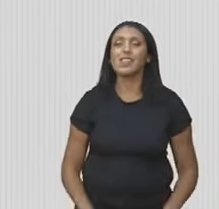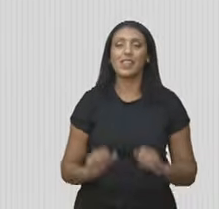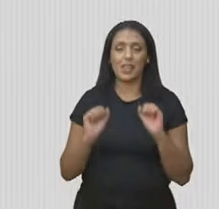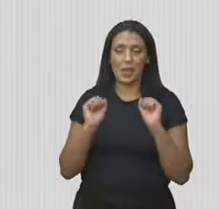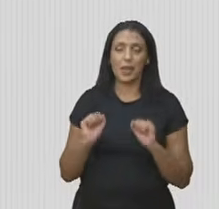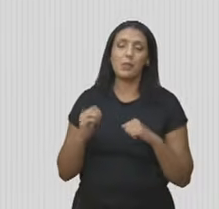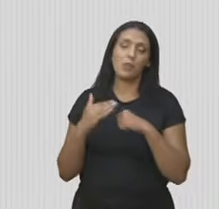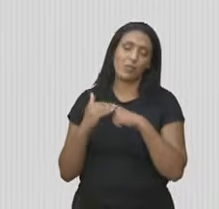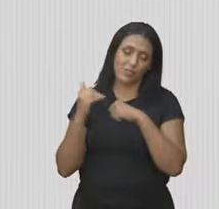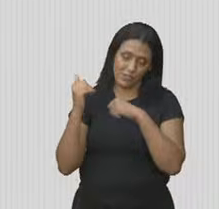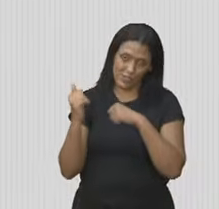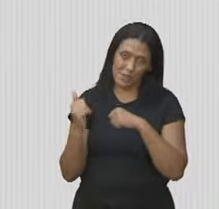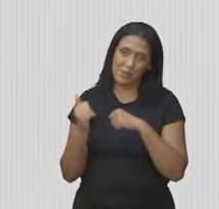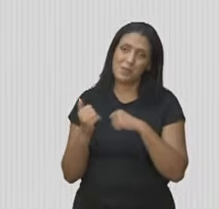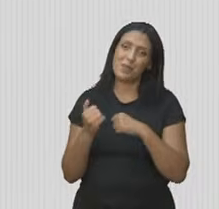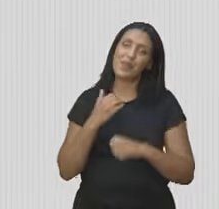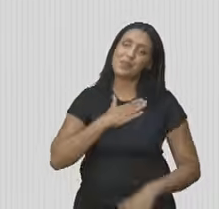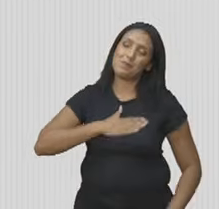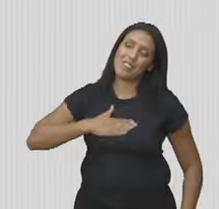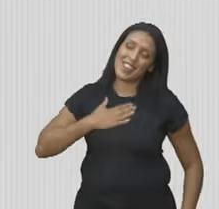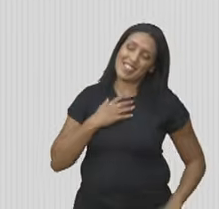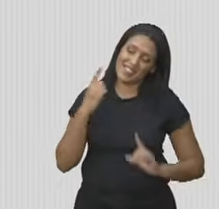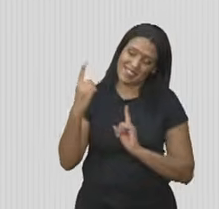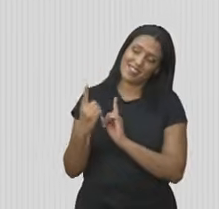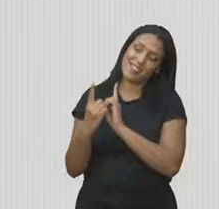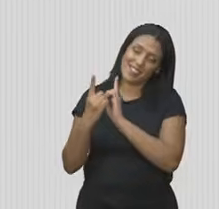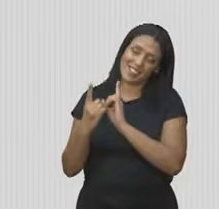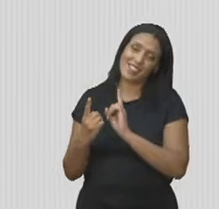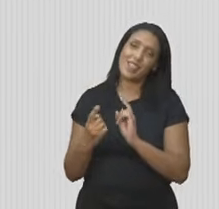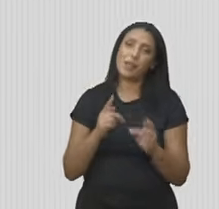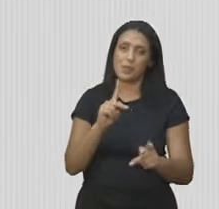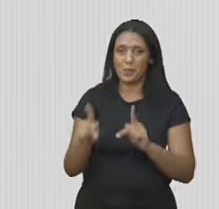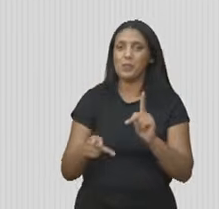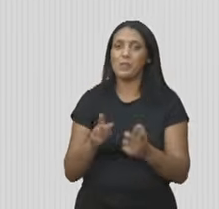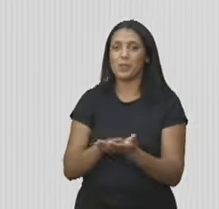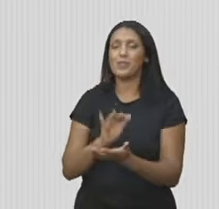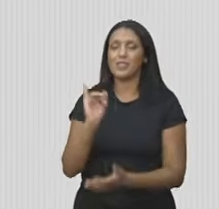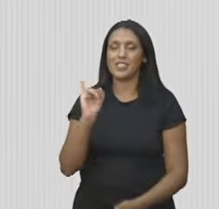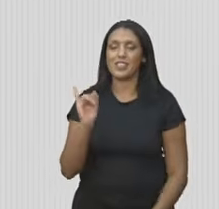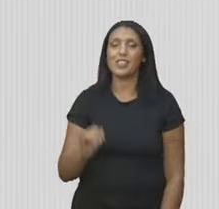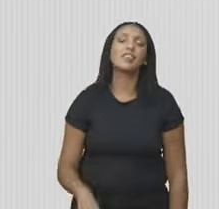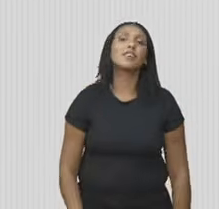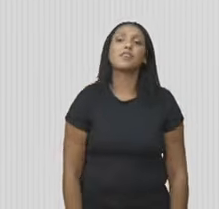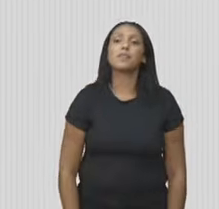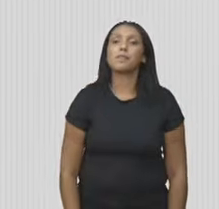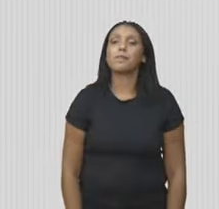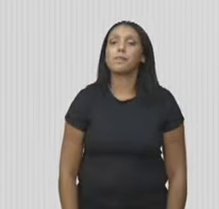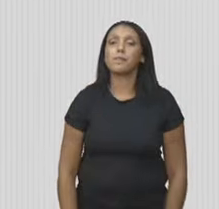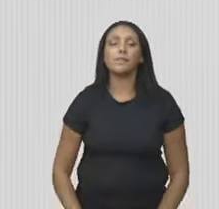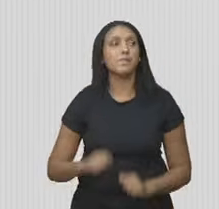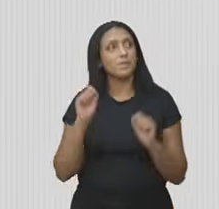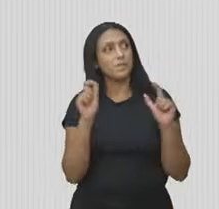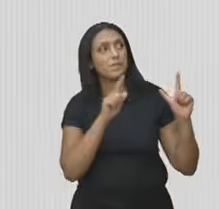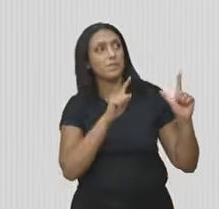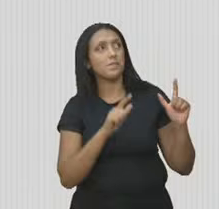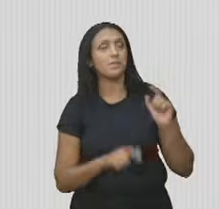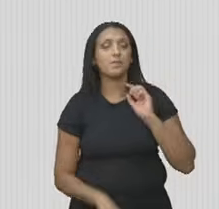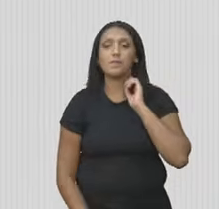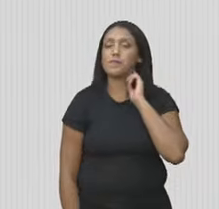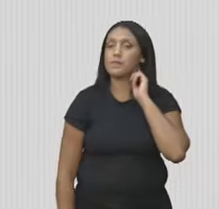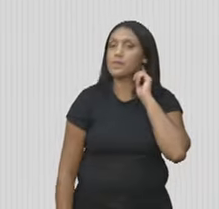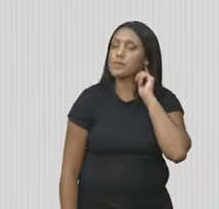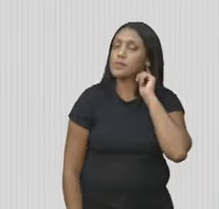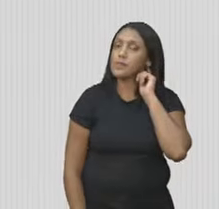canais, nos demandar, vai ser um prazer atender a população de Jacareí. Passando adiante, você pode, por